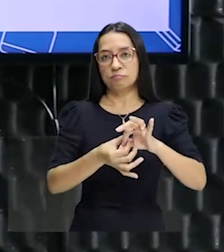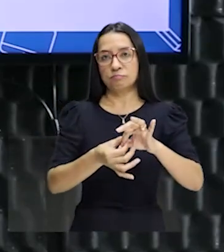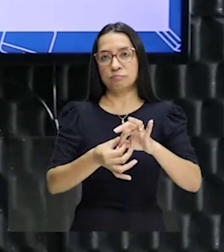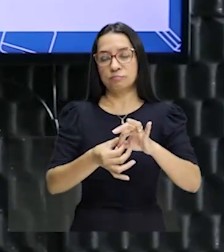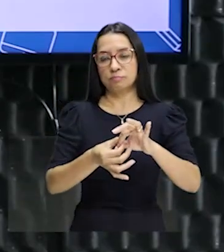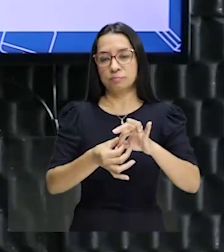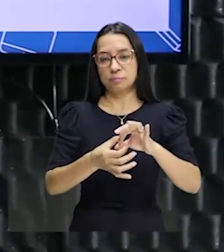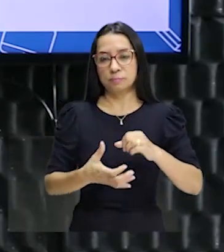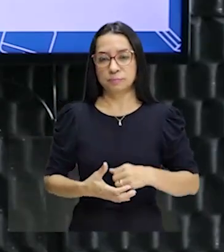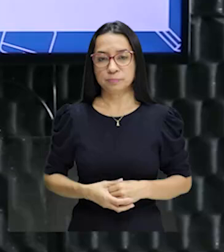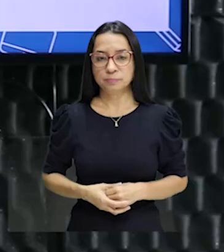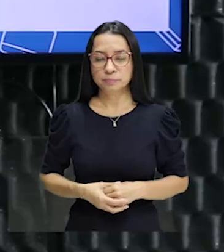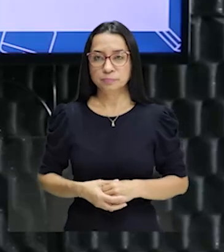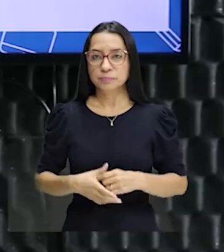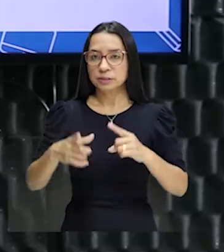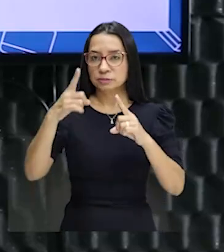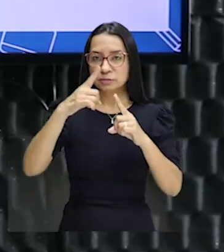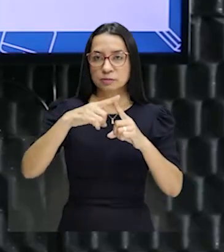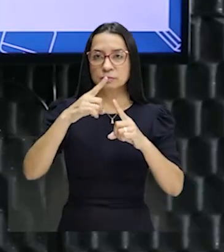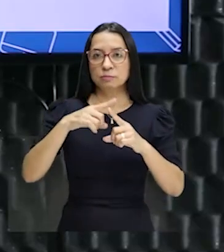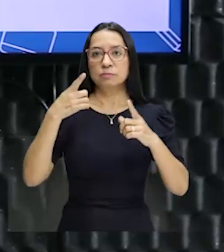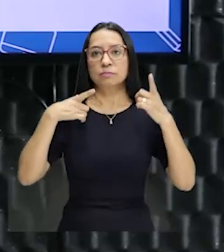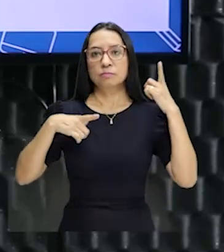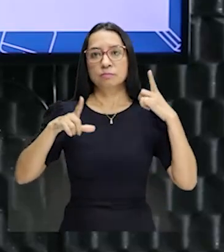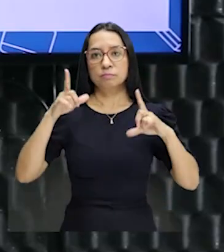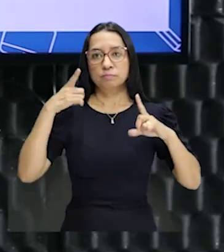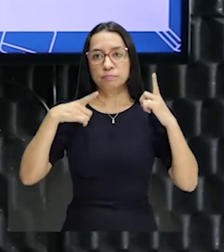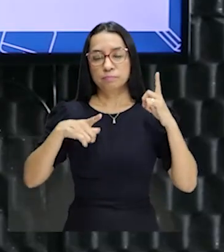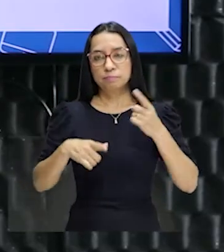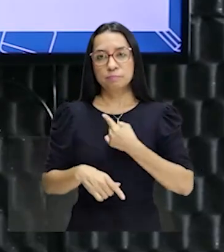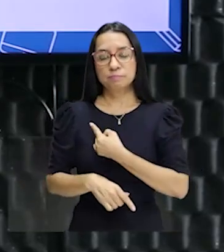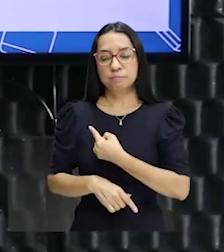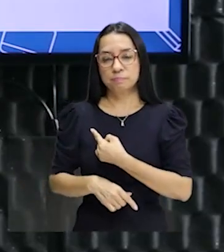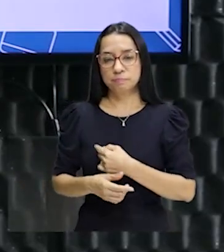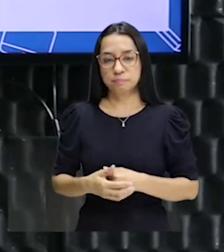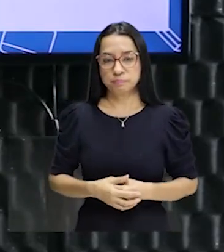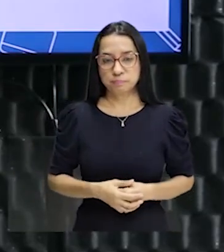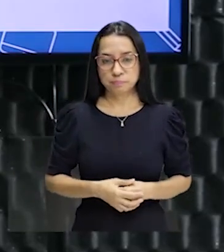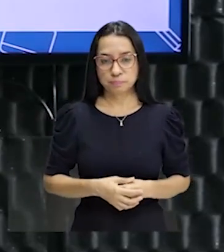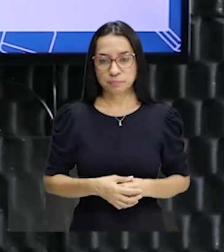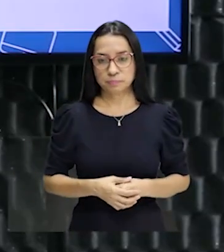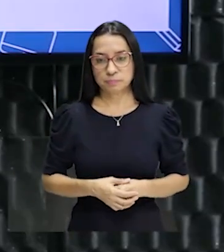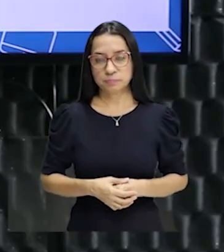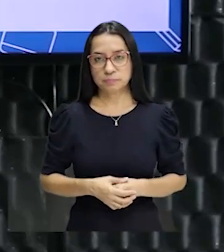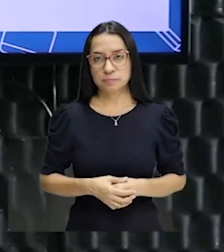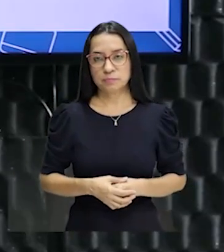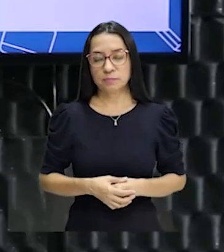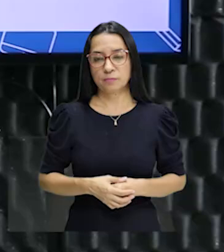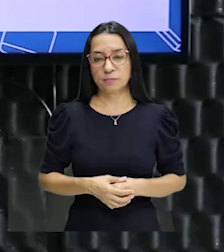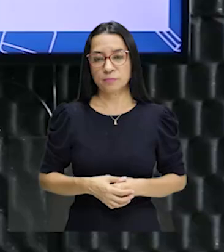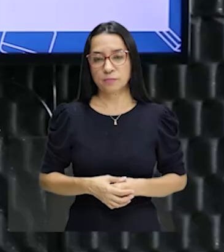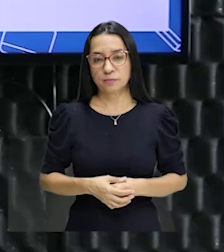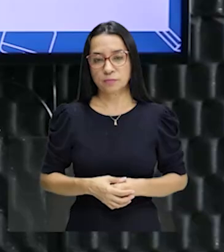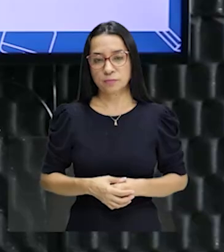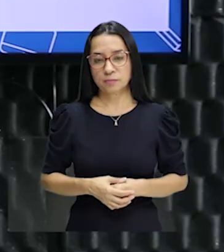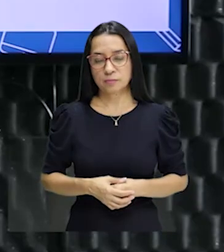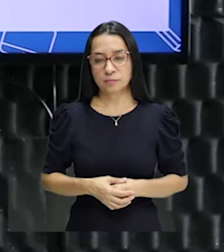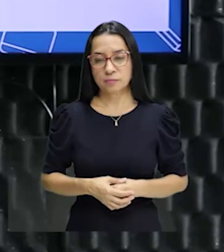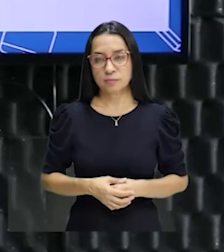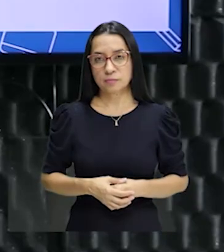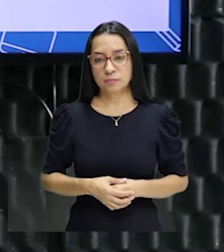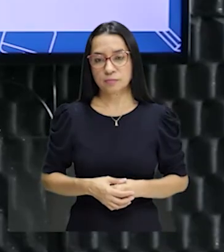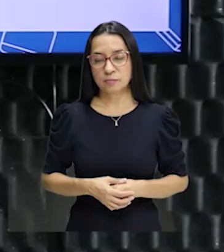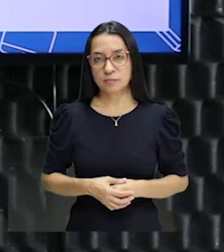outra. Tipos de lazer. Aí está aqui. Aqui nós iremos entrar em relação aos tipos de lazer.